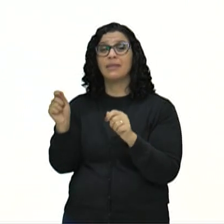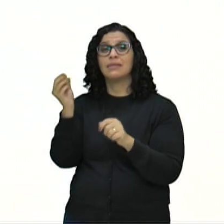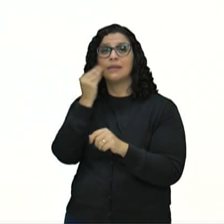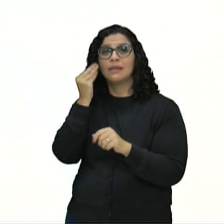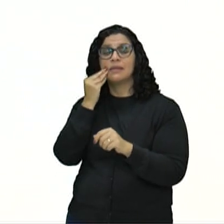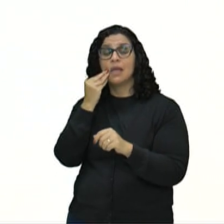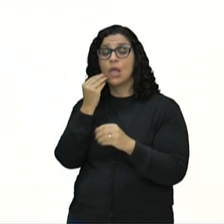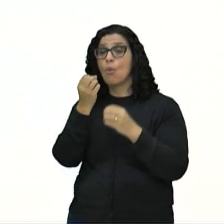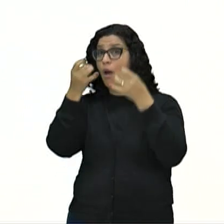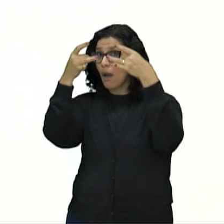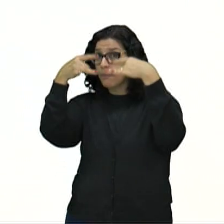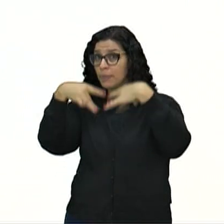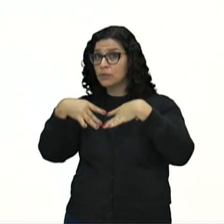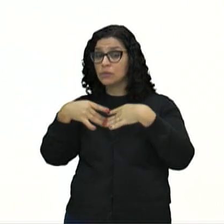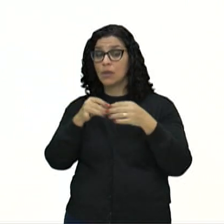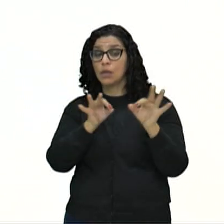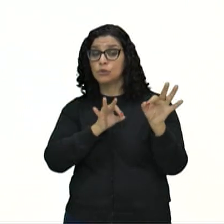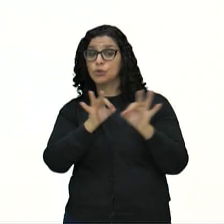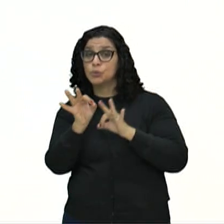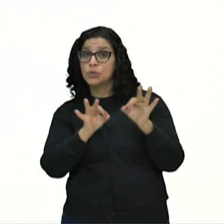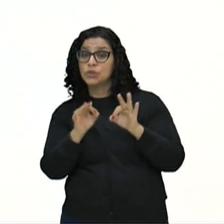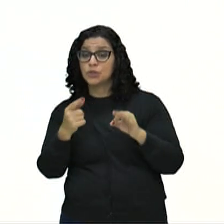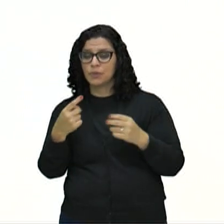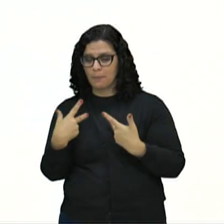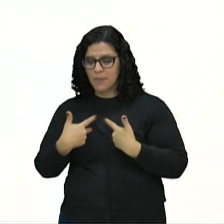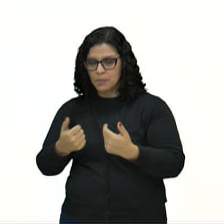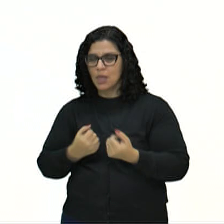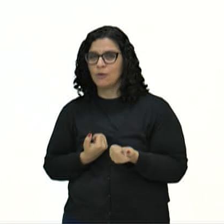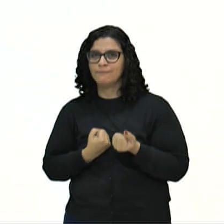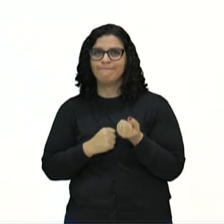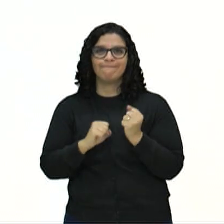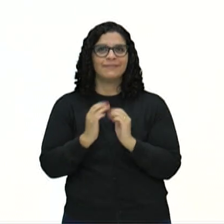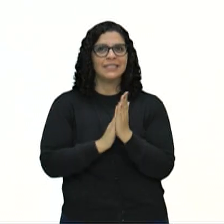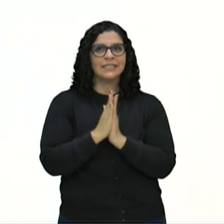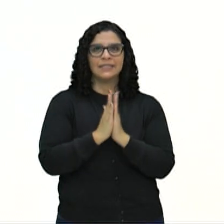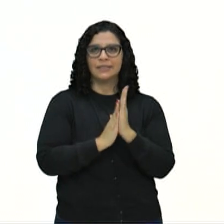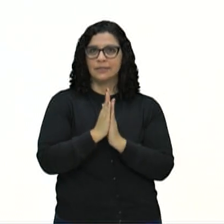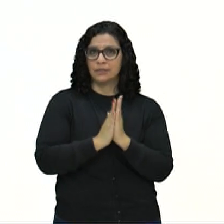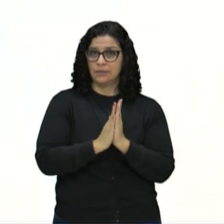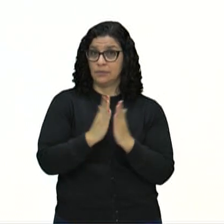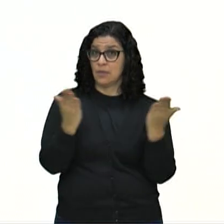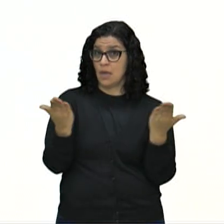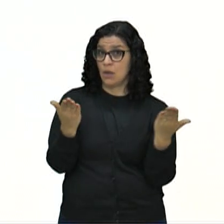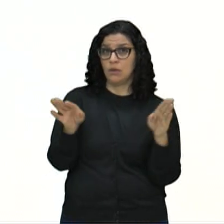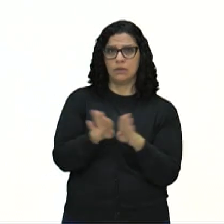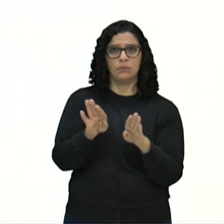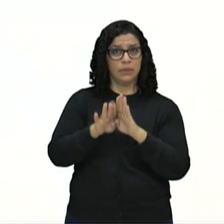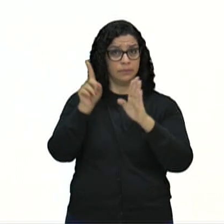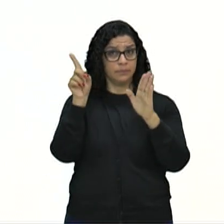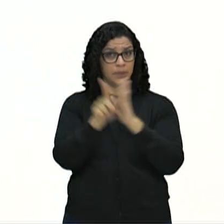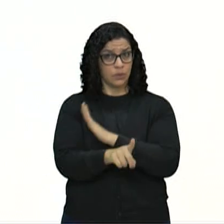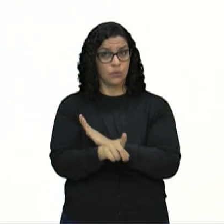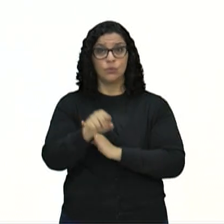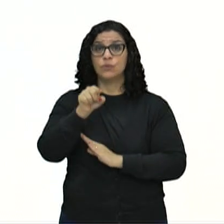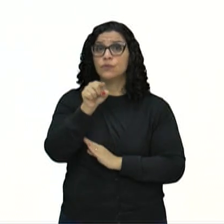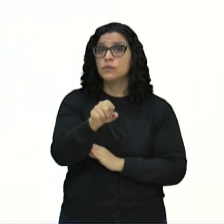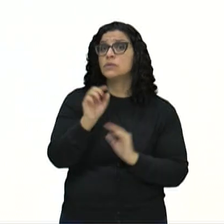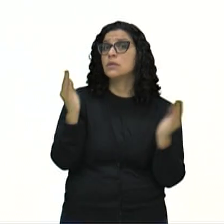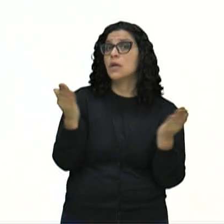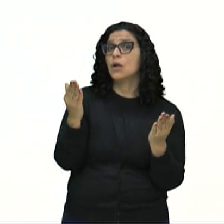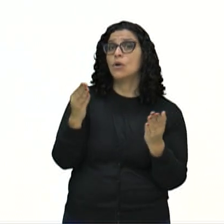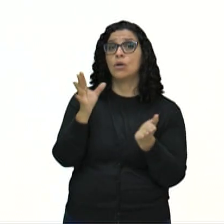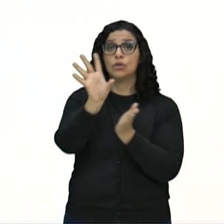dos projetos, porque me via entusiasmado. Nessa questão, eu quero muito que